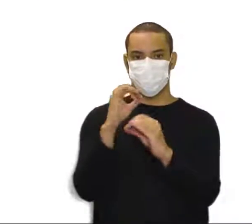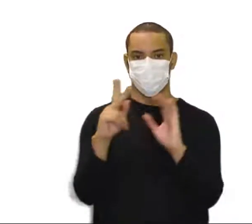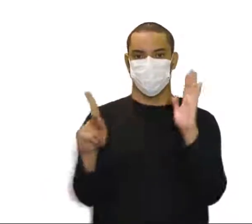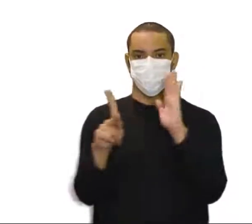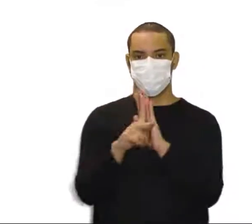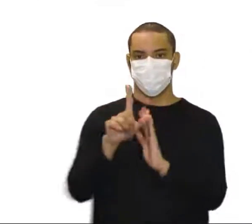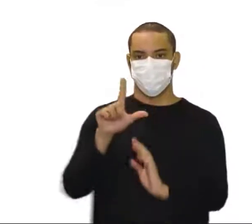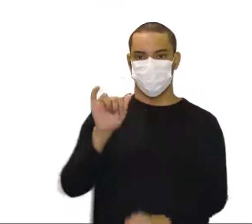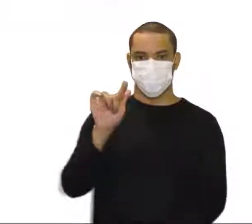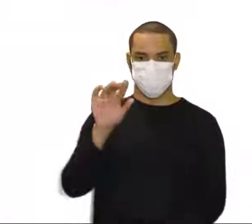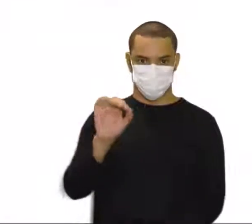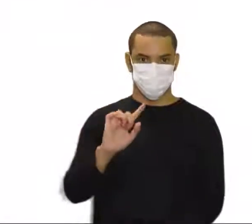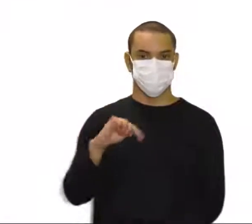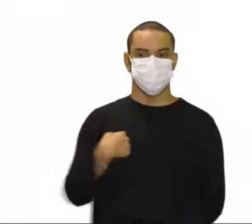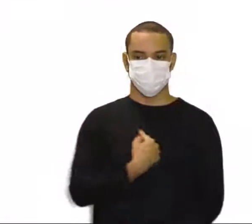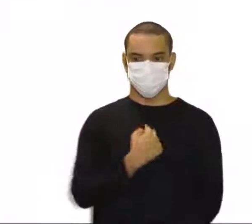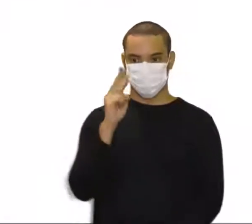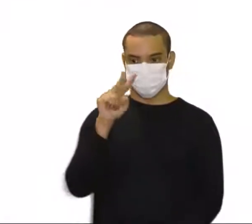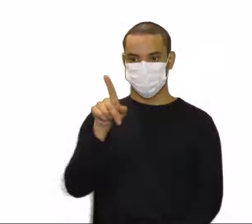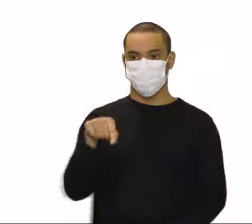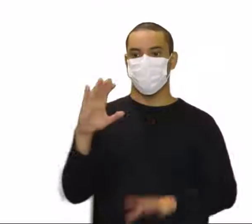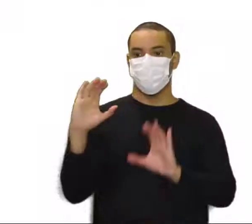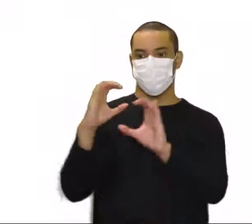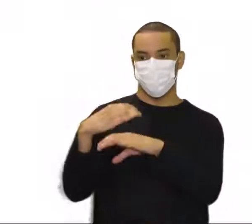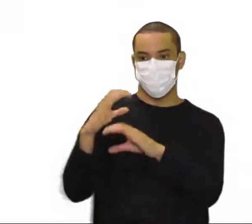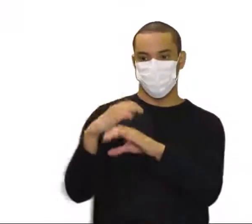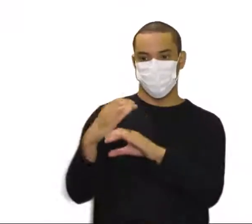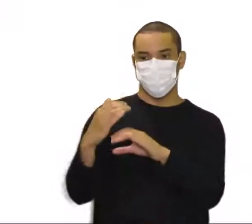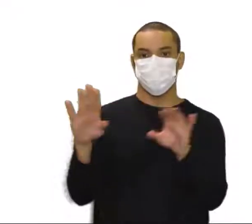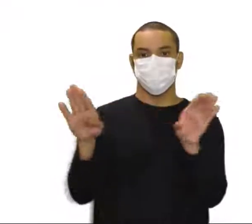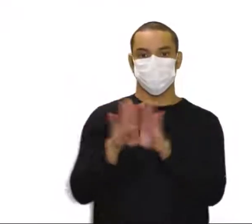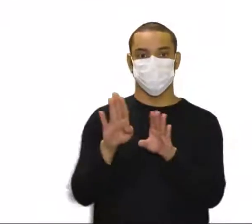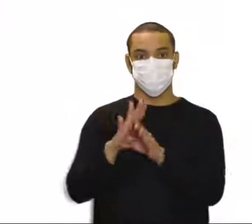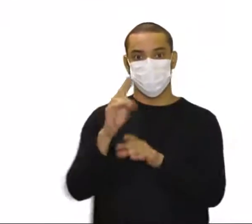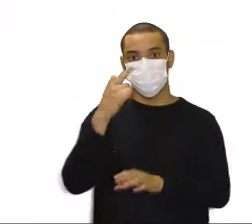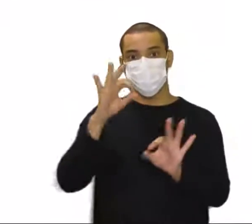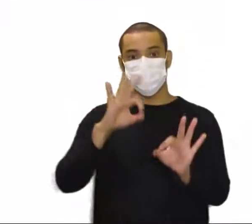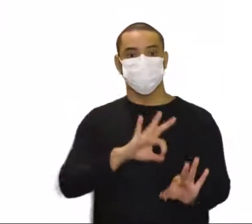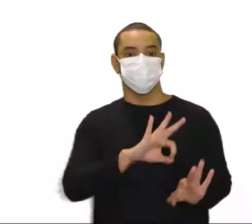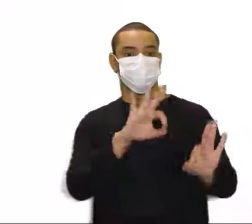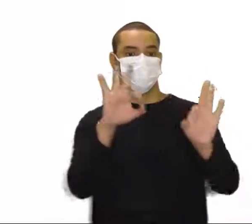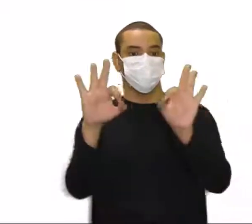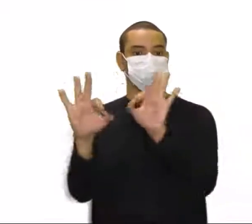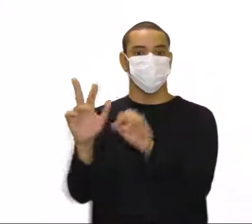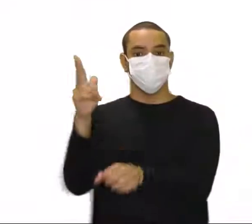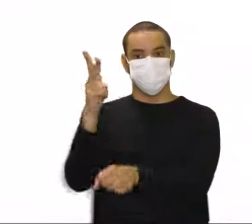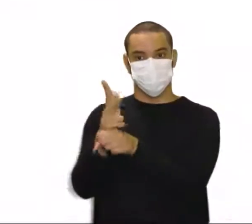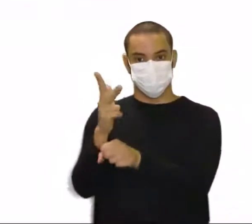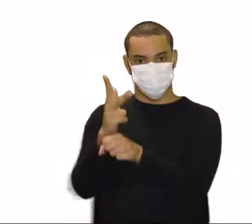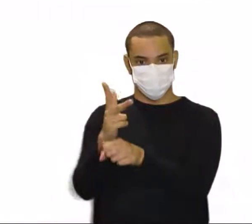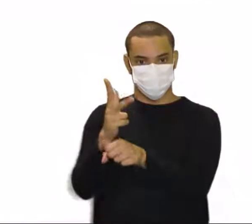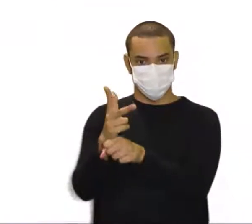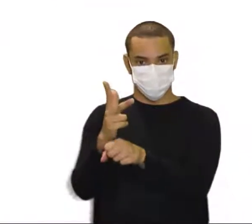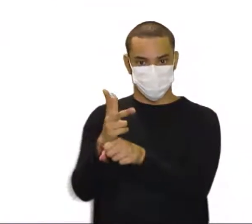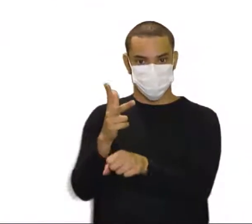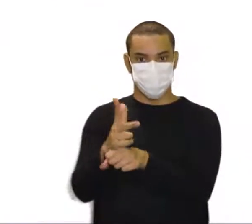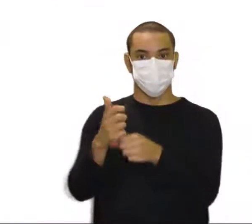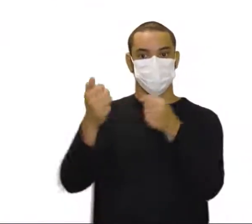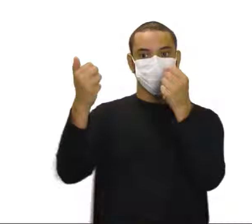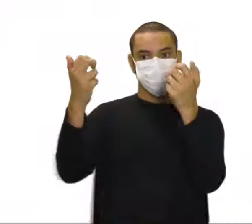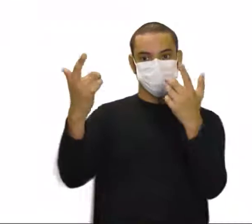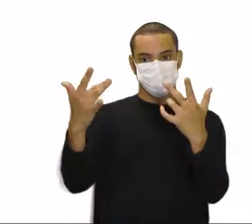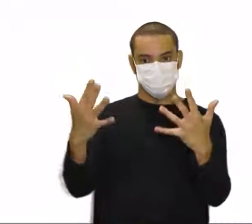que nós vimos que é um laboratório, e nós vimos também um vídeo animado sem som que falava